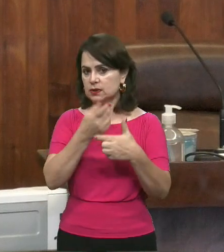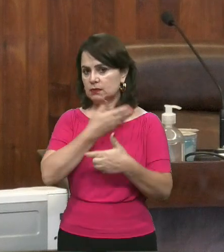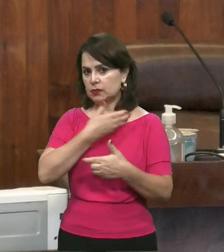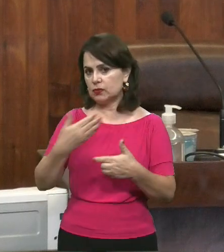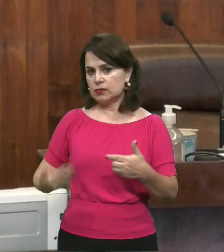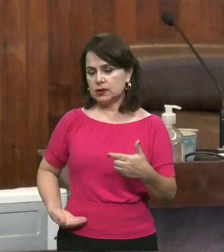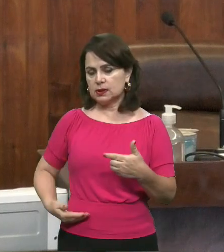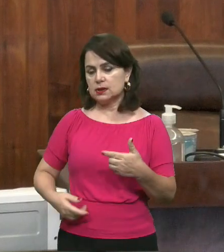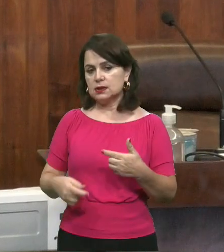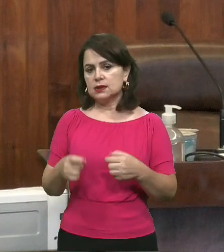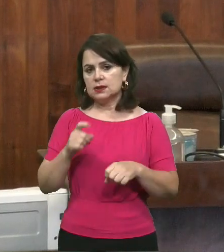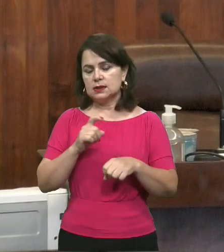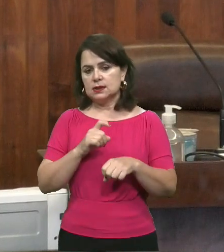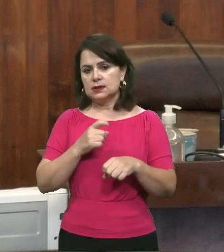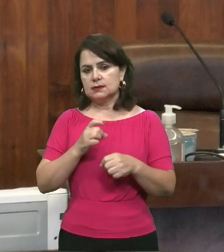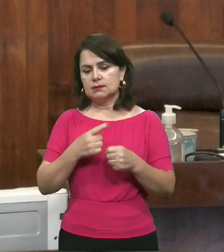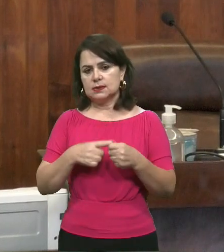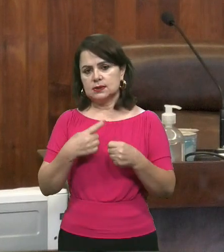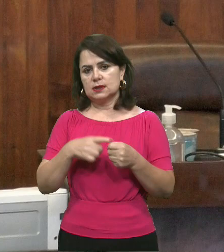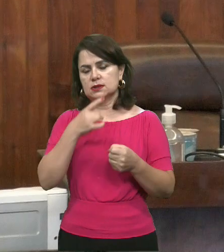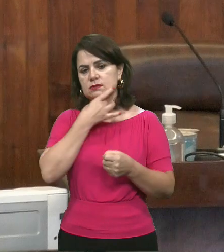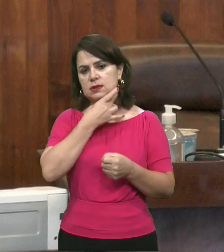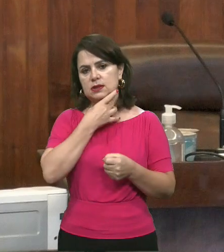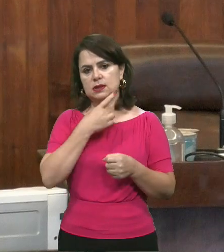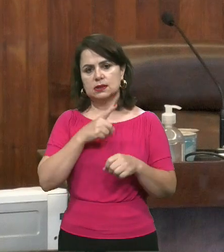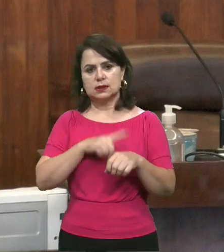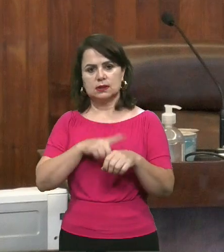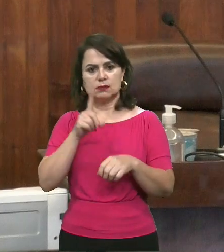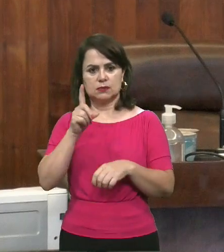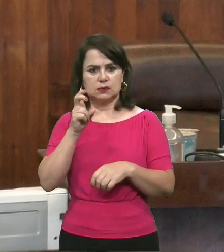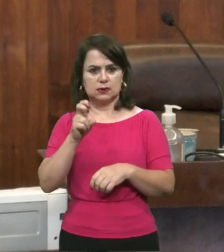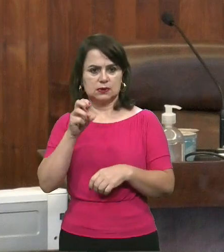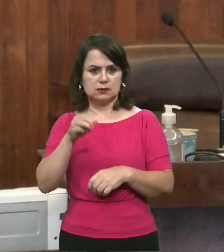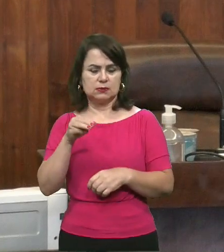que tem 15 minutos à sua disposição.